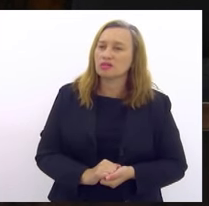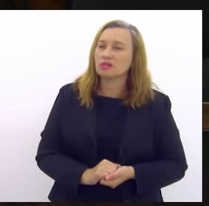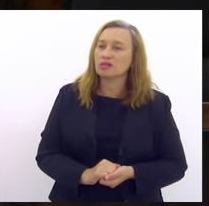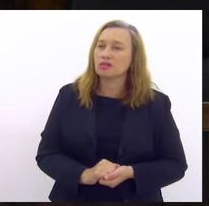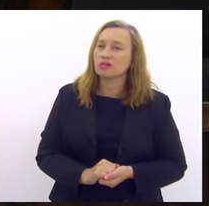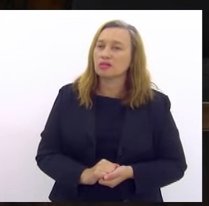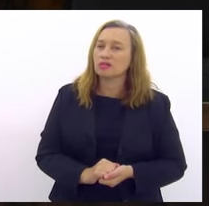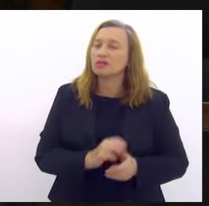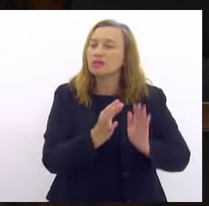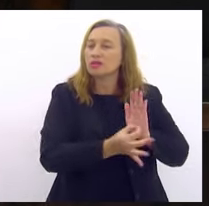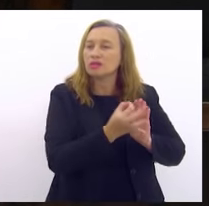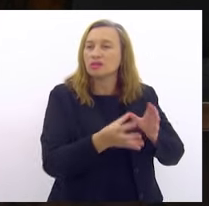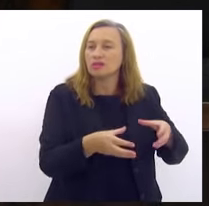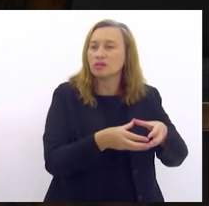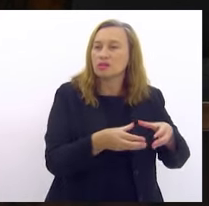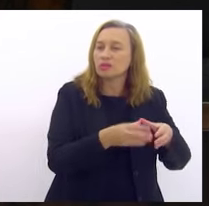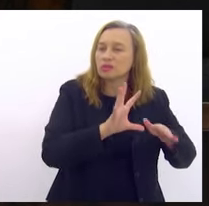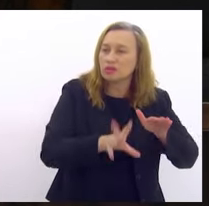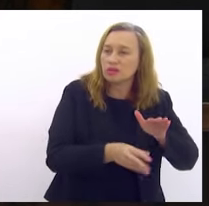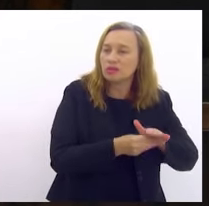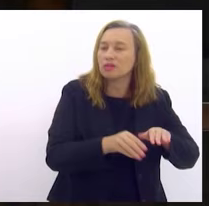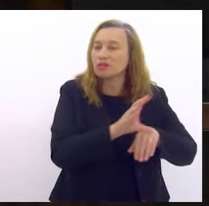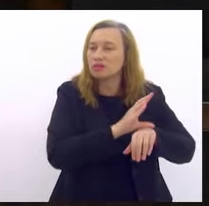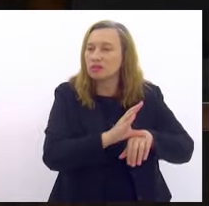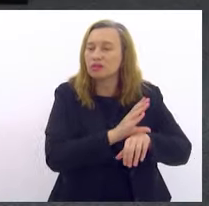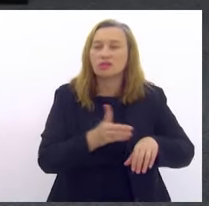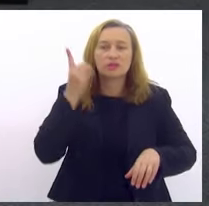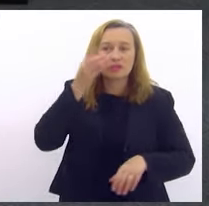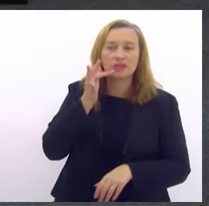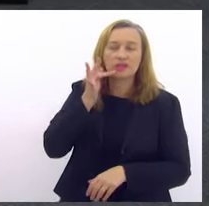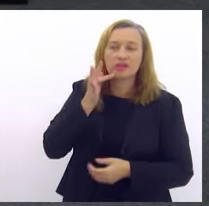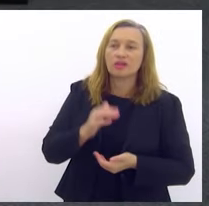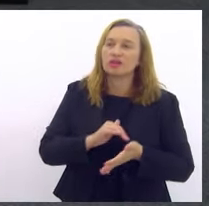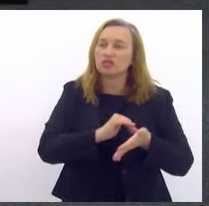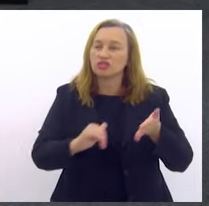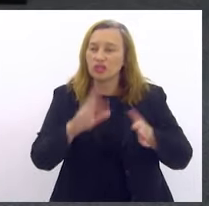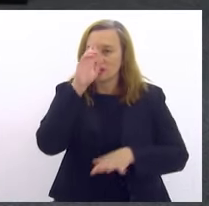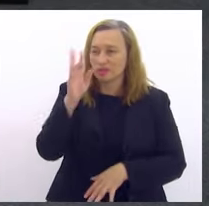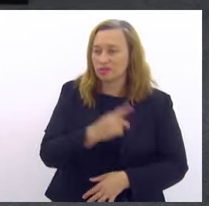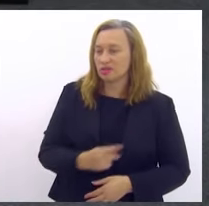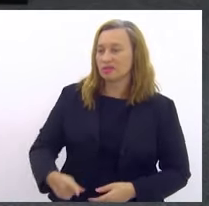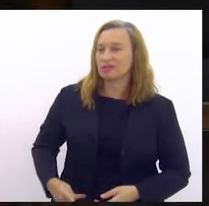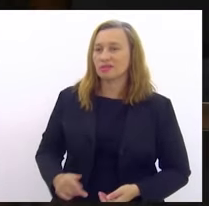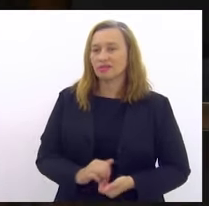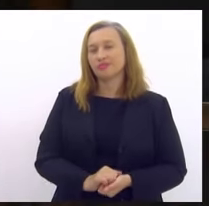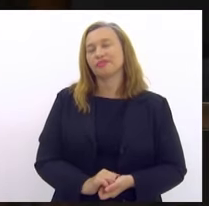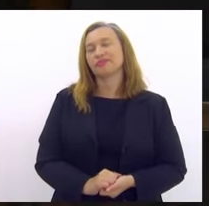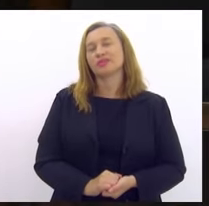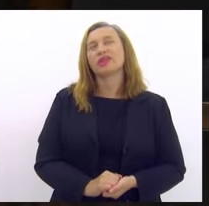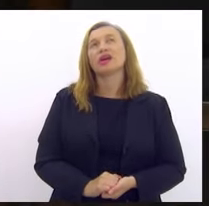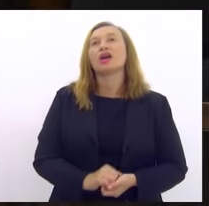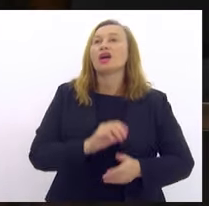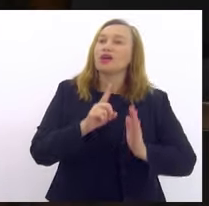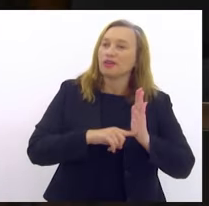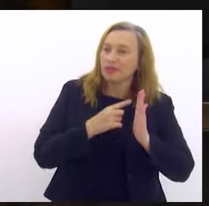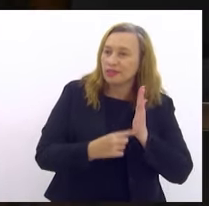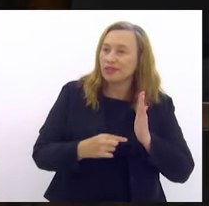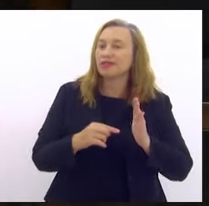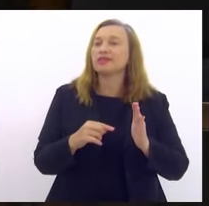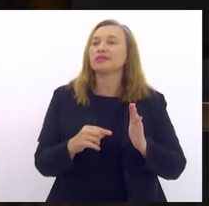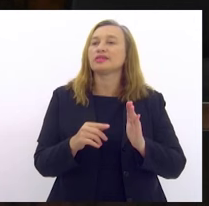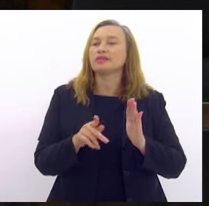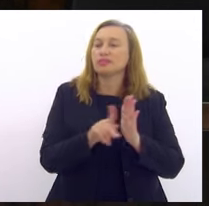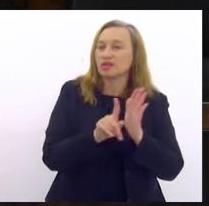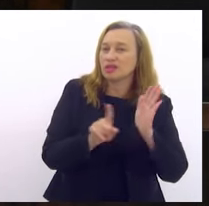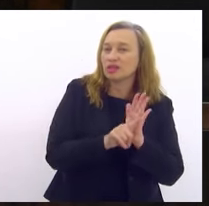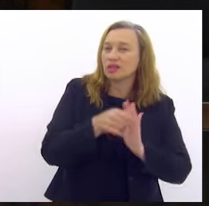pendendo de parecer da Comissão de Emendas Constitucionais e Vetos, Jorge Felipe Neto. Pela derrubada, presidente. Veto parcial posto ao projeto